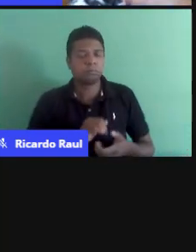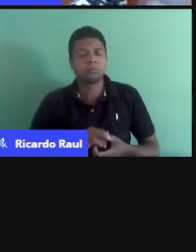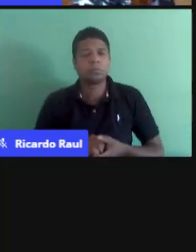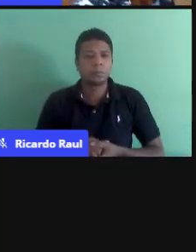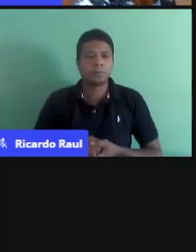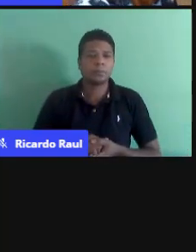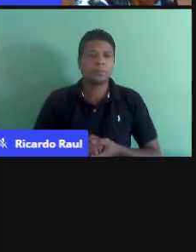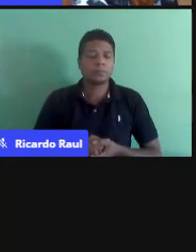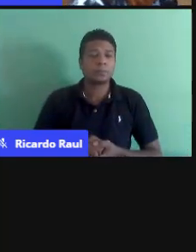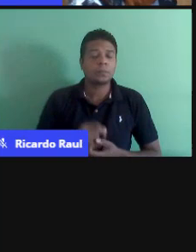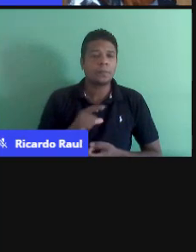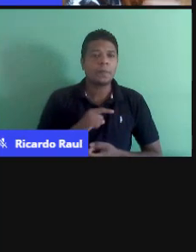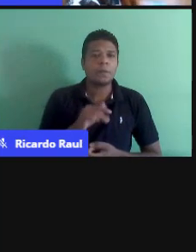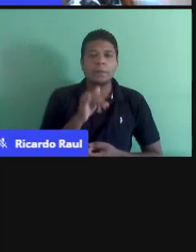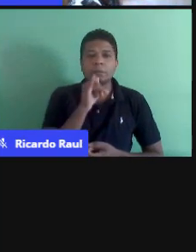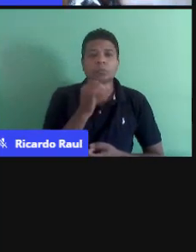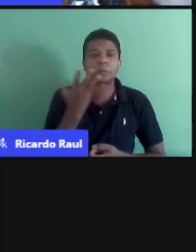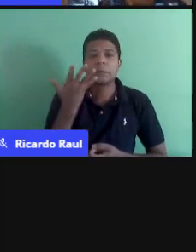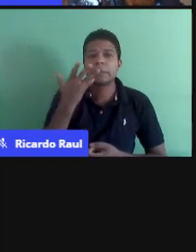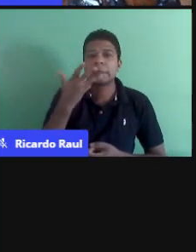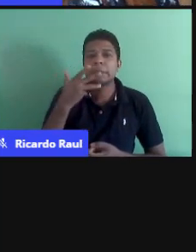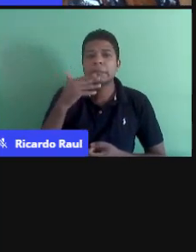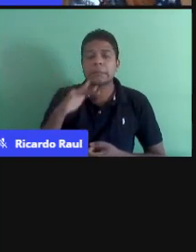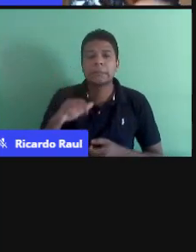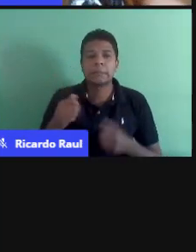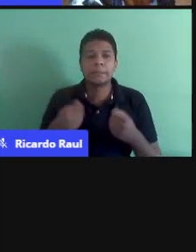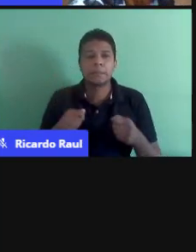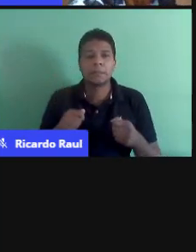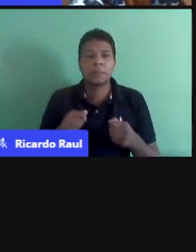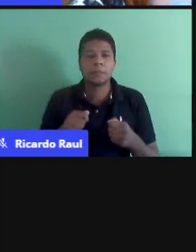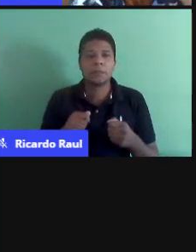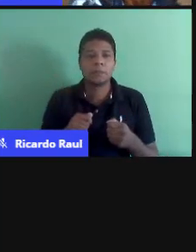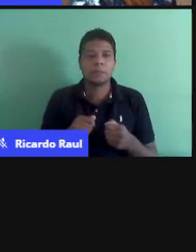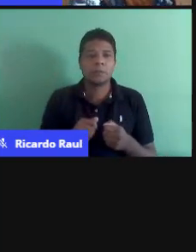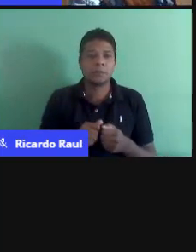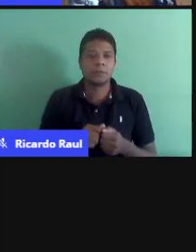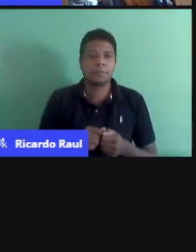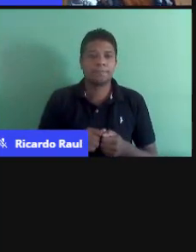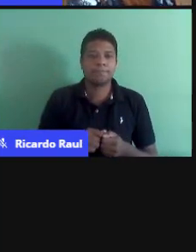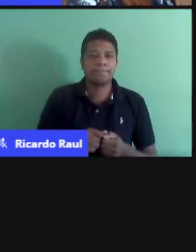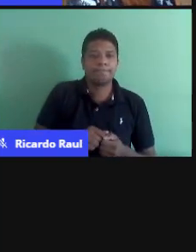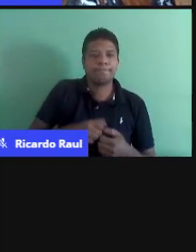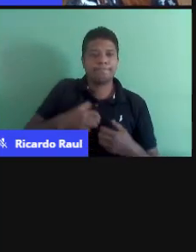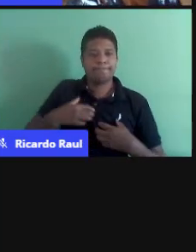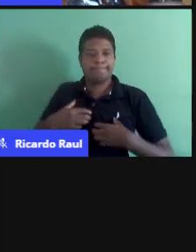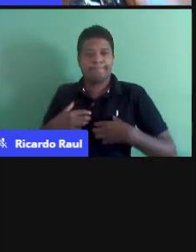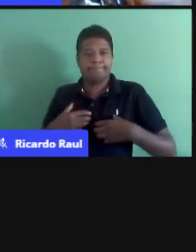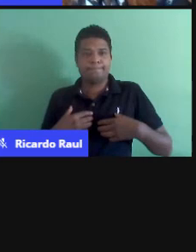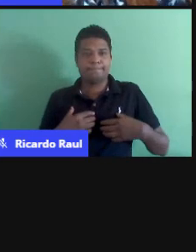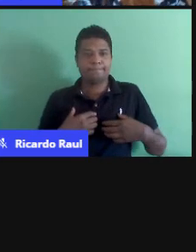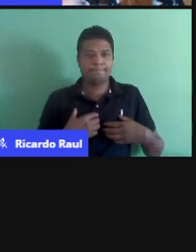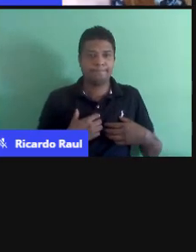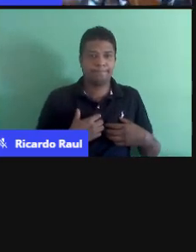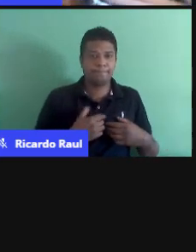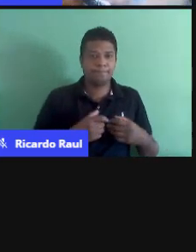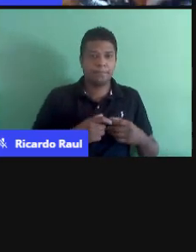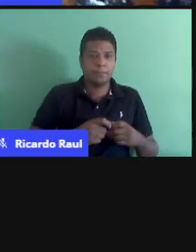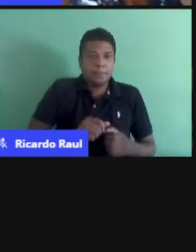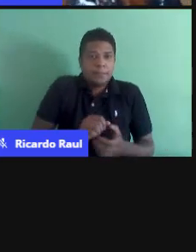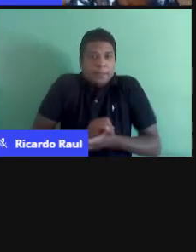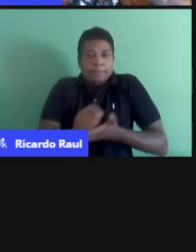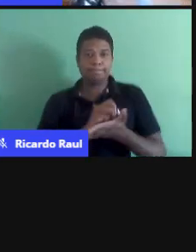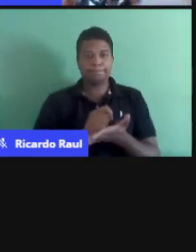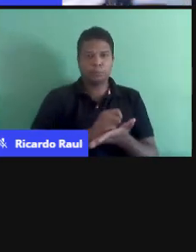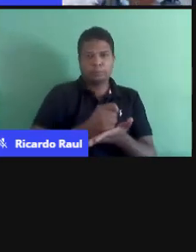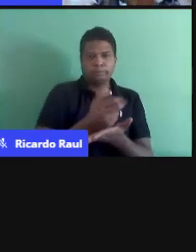contrapartida, uma criança que tem a necessidade corporal e expansiva de desenhar de maneira agitada, então ela é uma